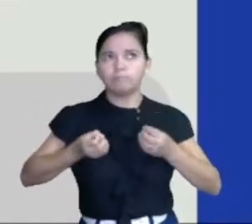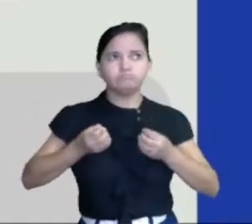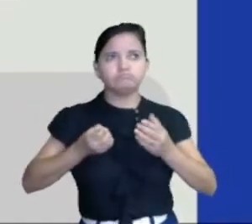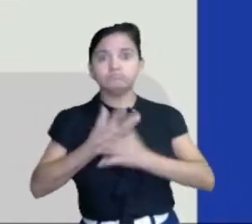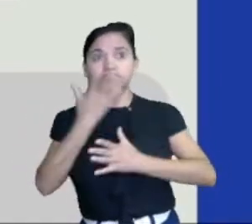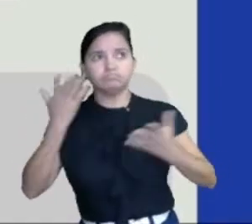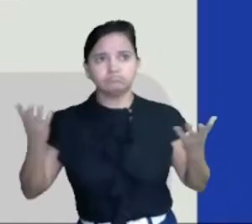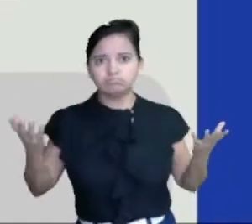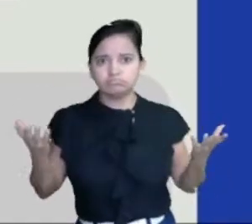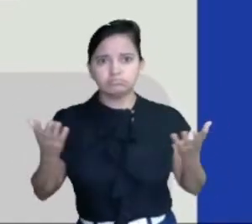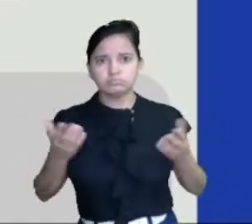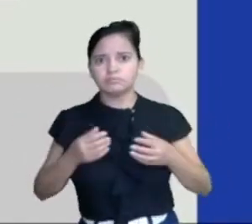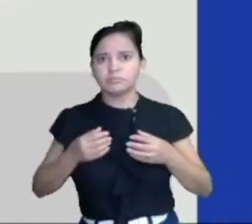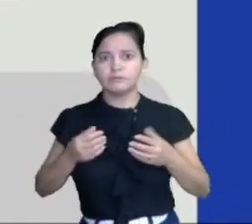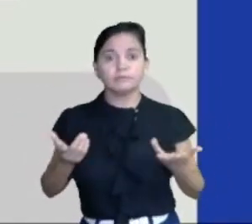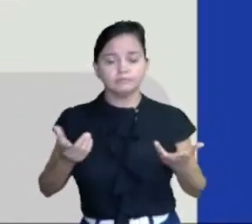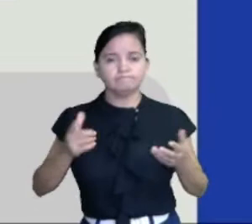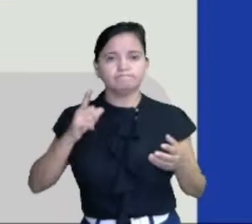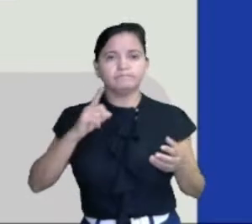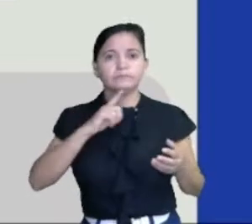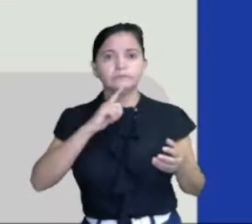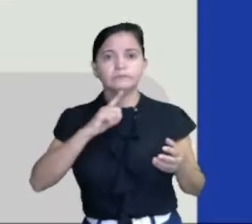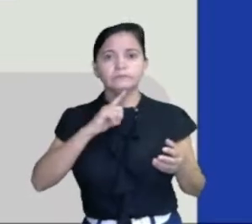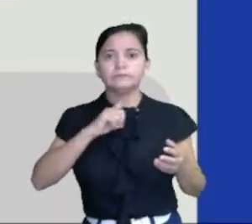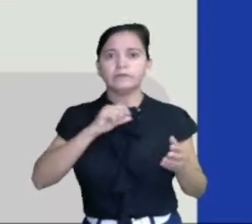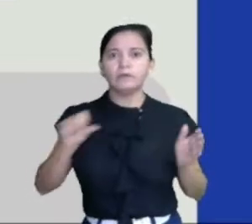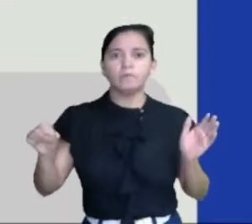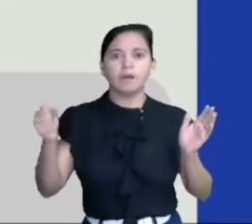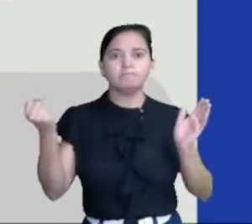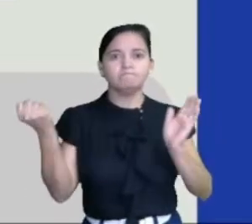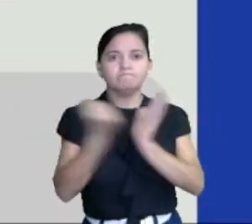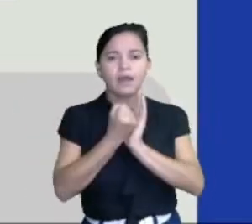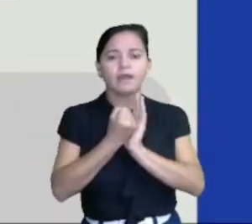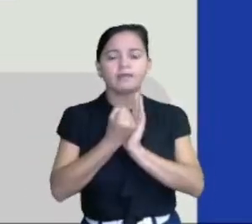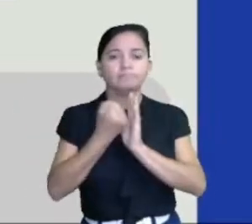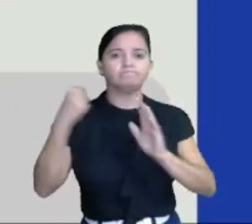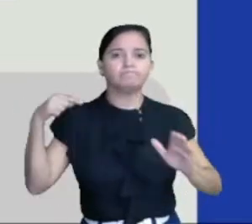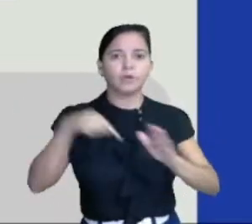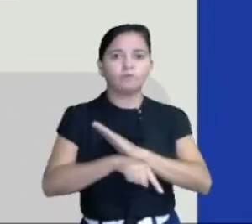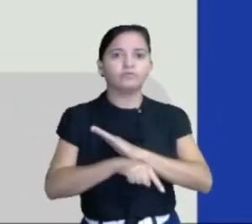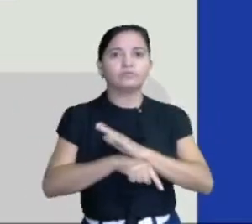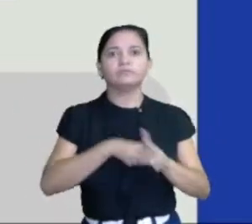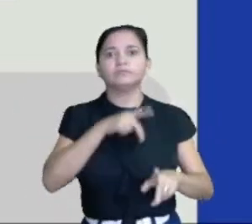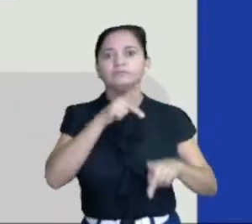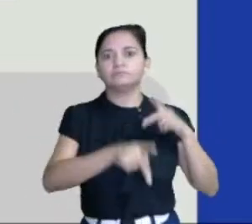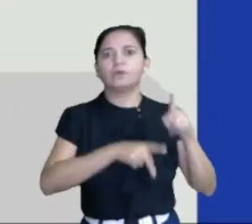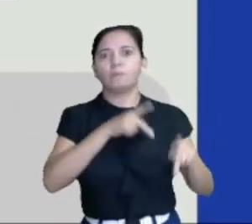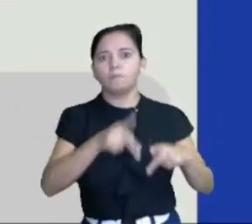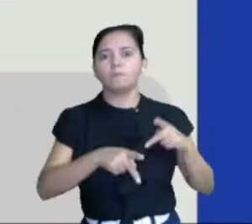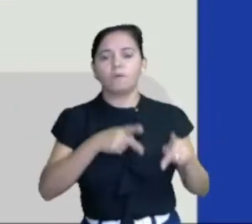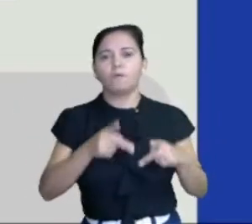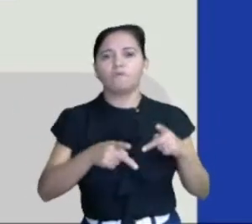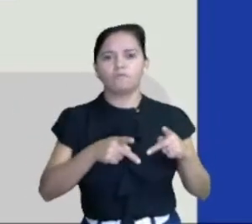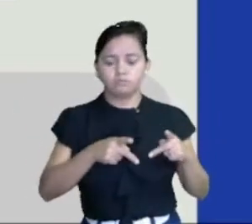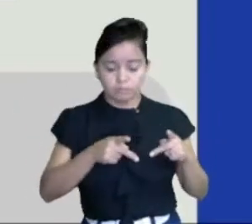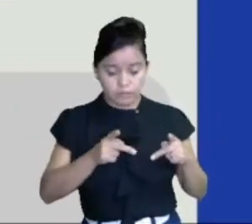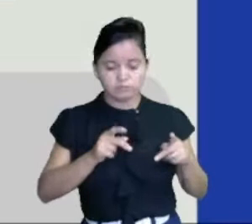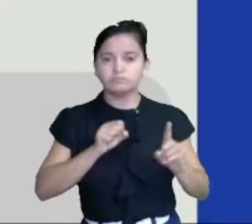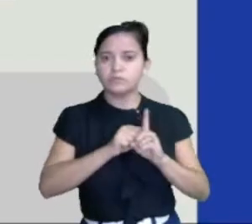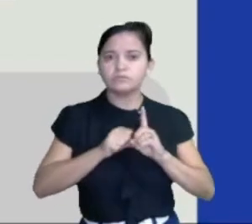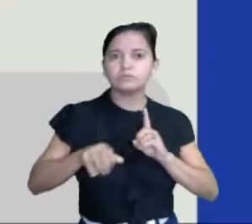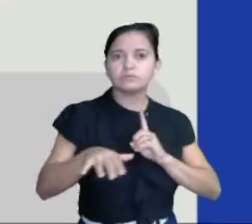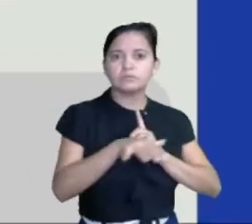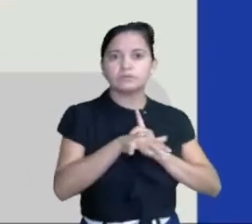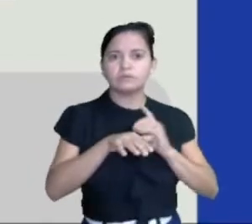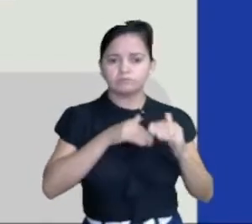que marque profundamente a vida daquele povo, ou que contribua para o desenvolvimento da